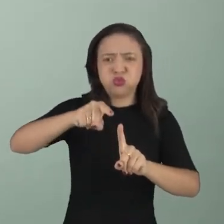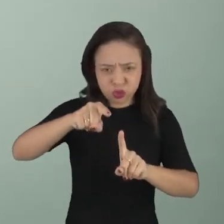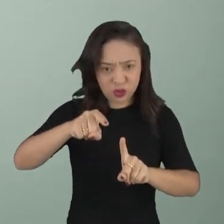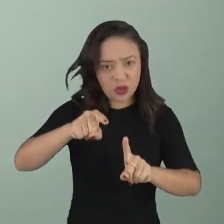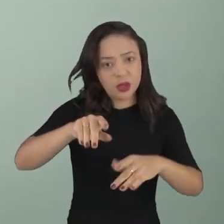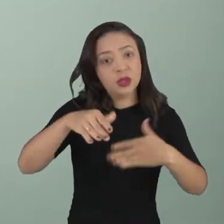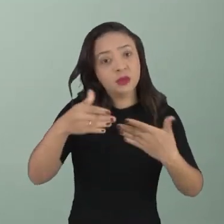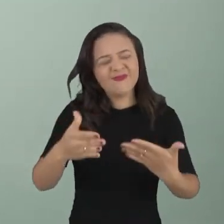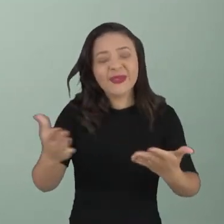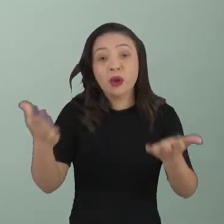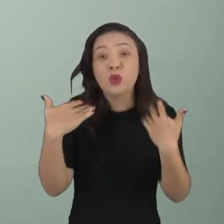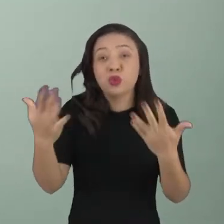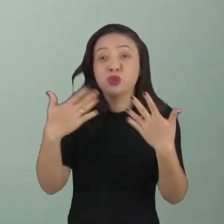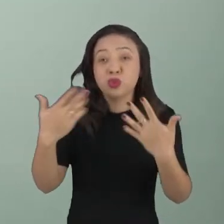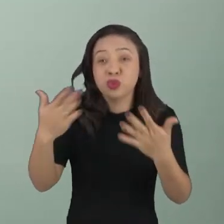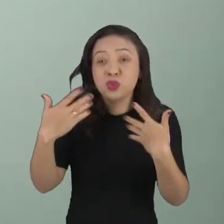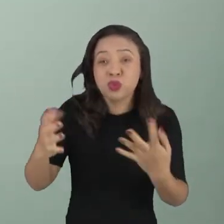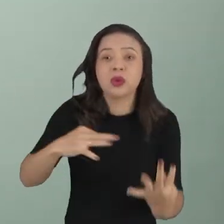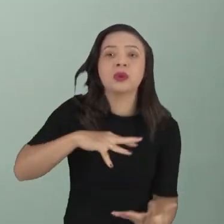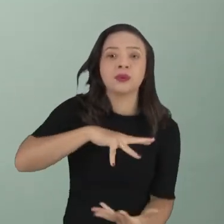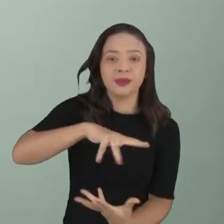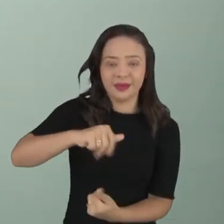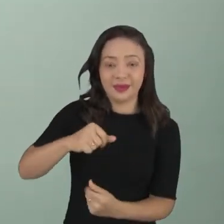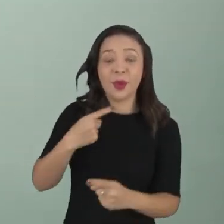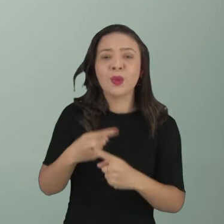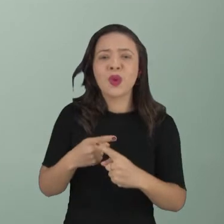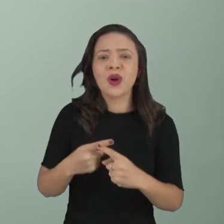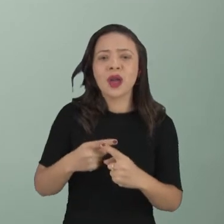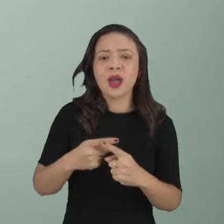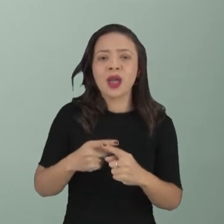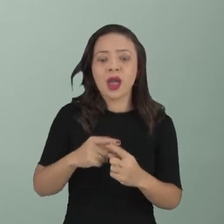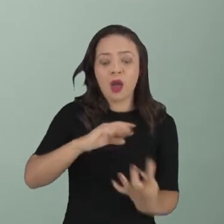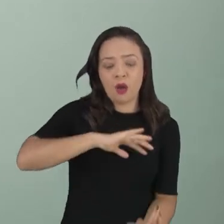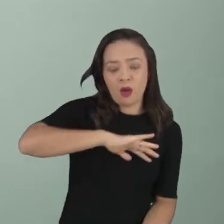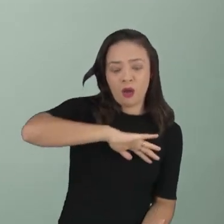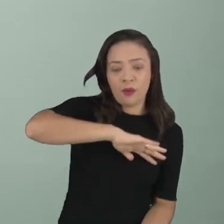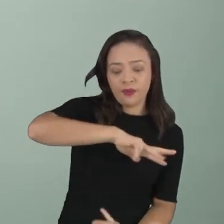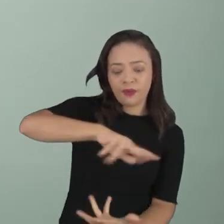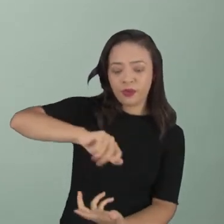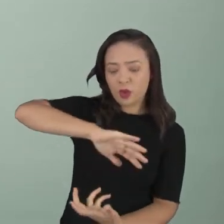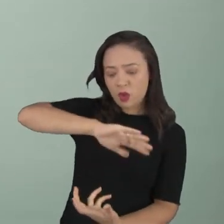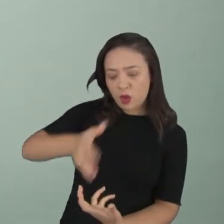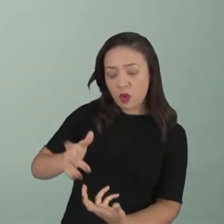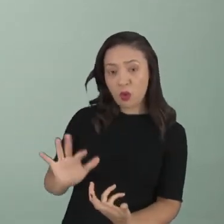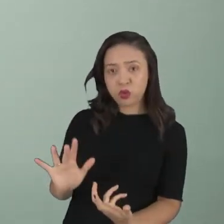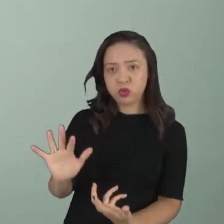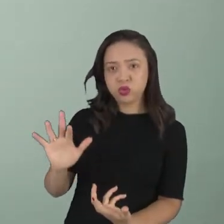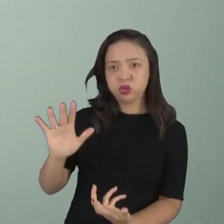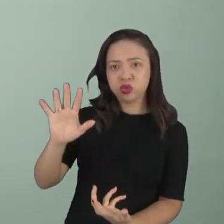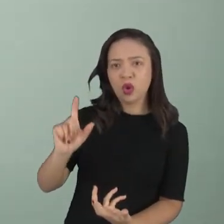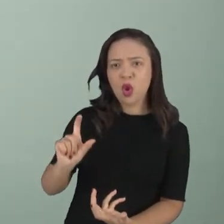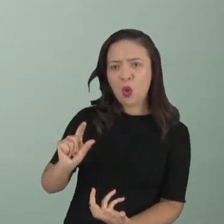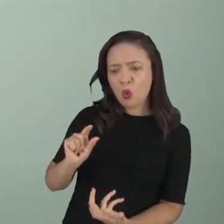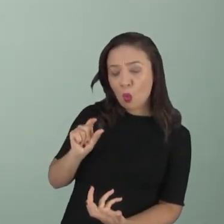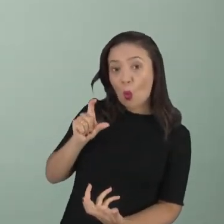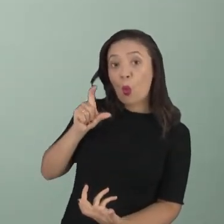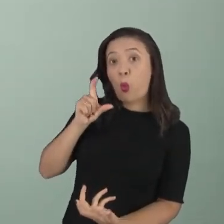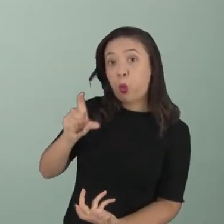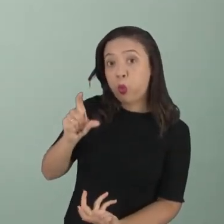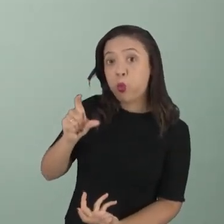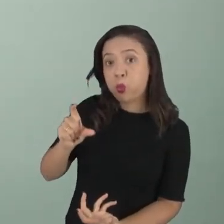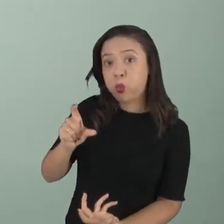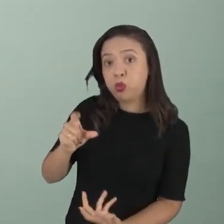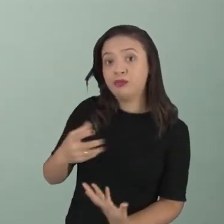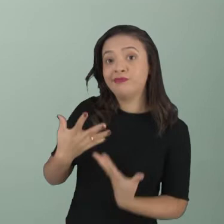Então a Terra fica mais quente. Por quê? Porque essa camada de gases do efeito estufa está mais espessa e retém